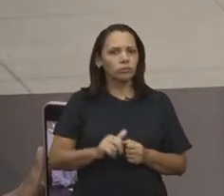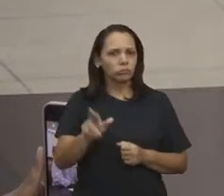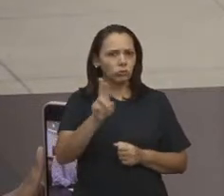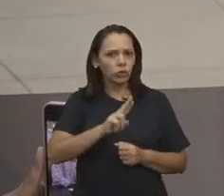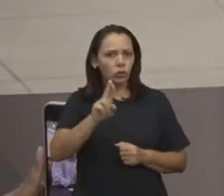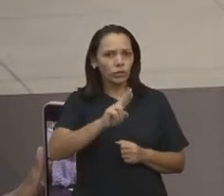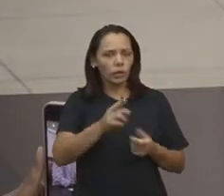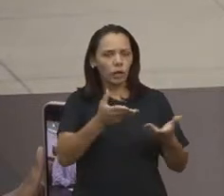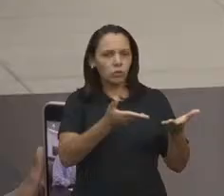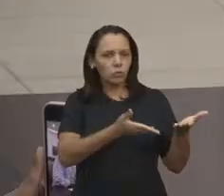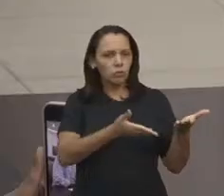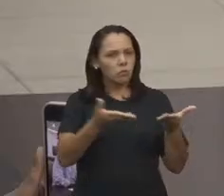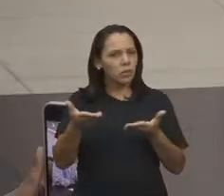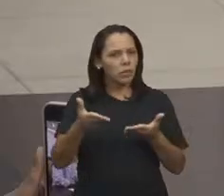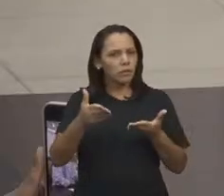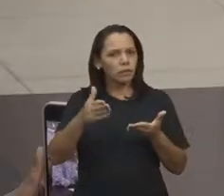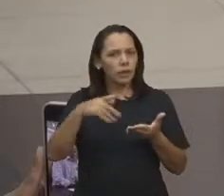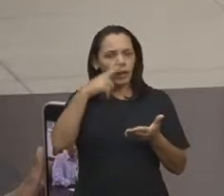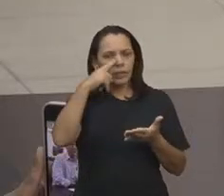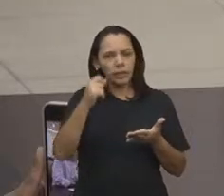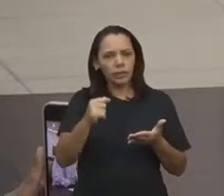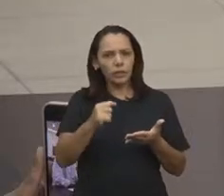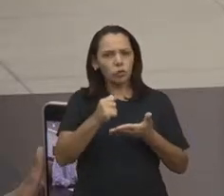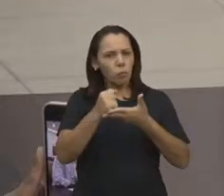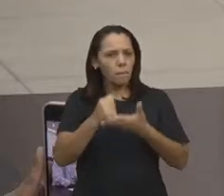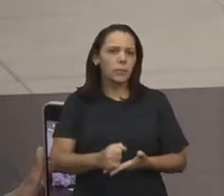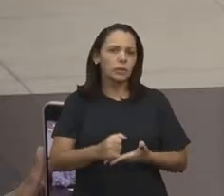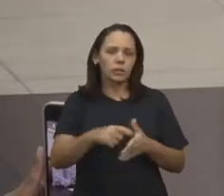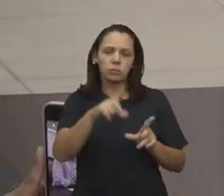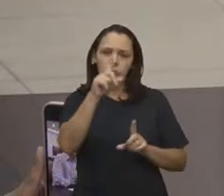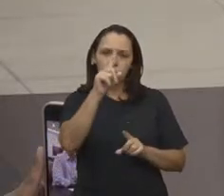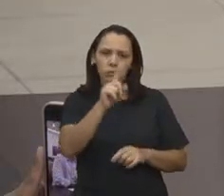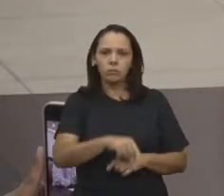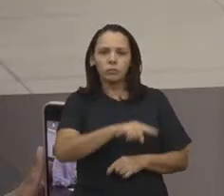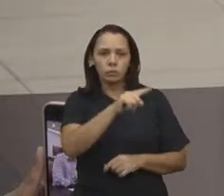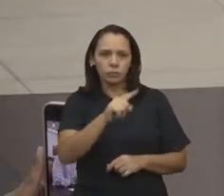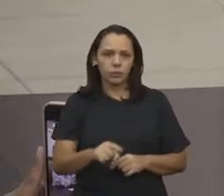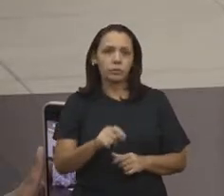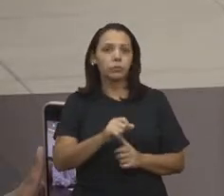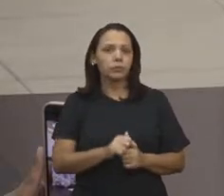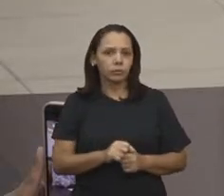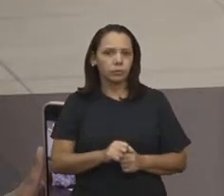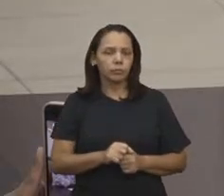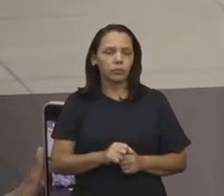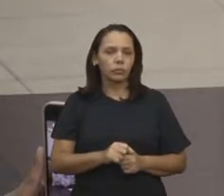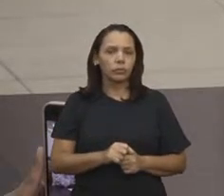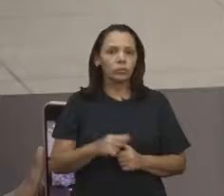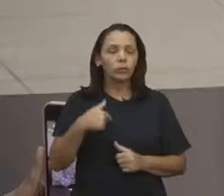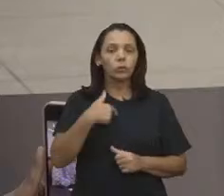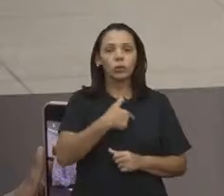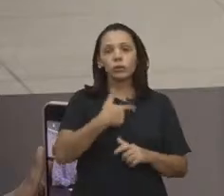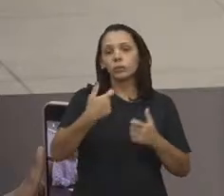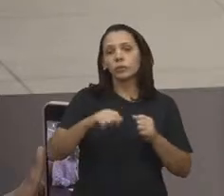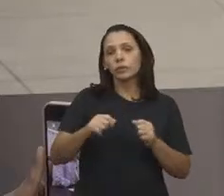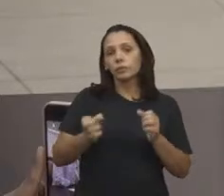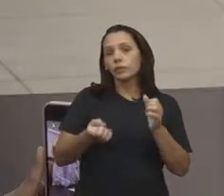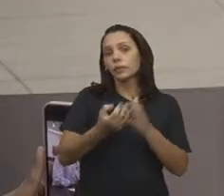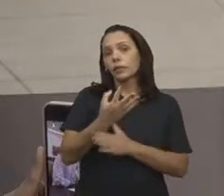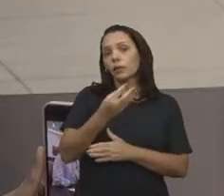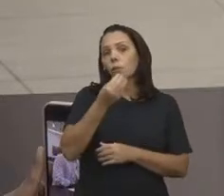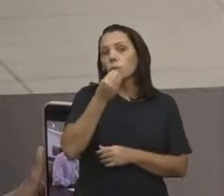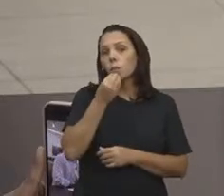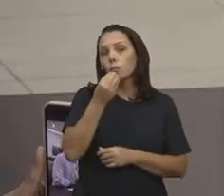e busque alternativas para essas pessoas, que a gente gere oportunidades, porque senão a gente